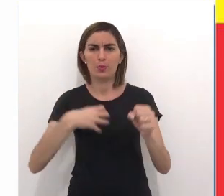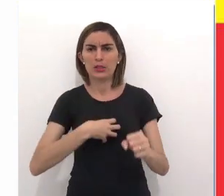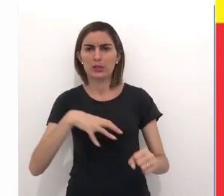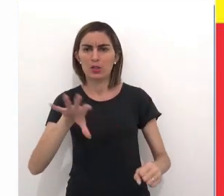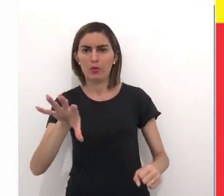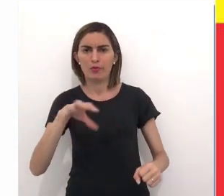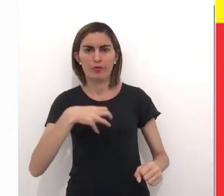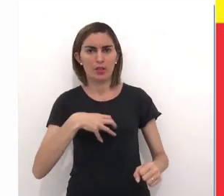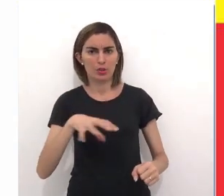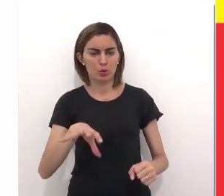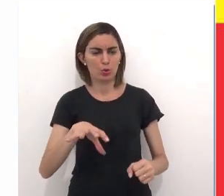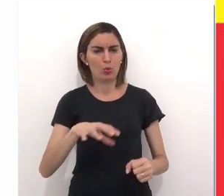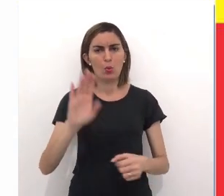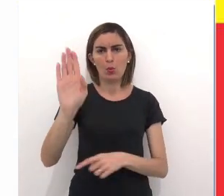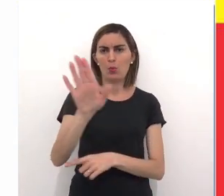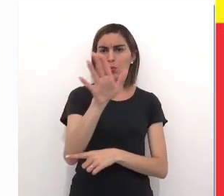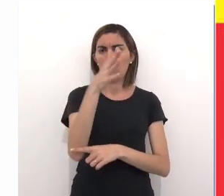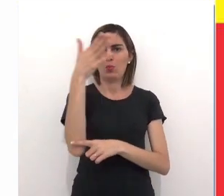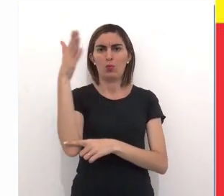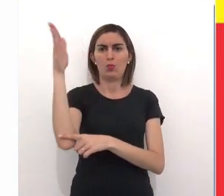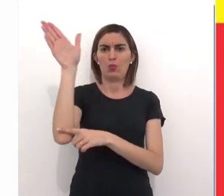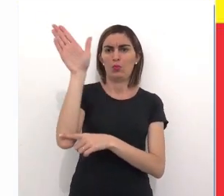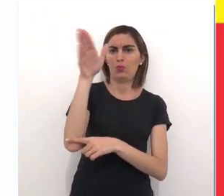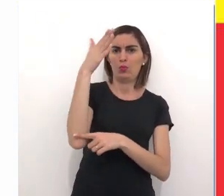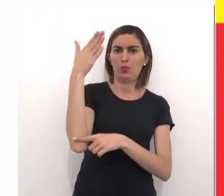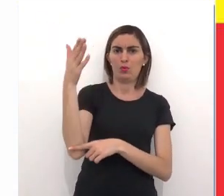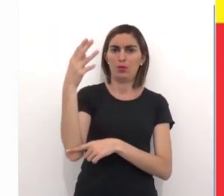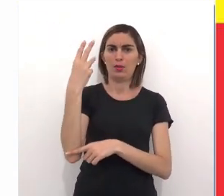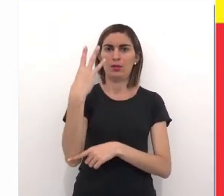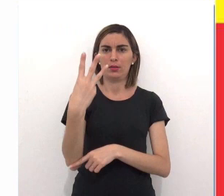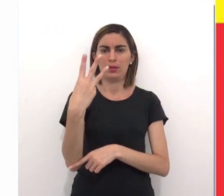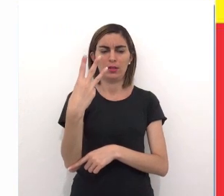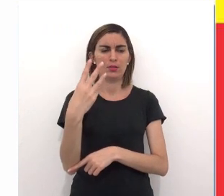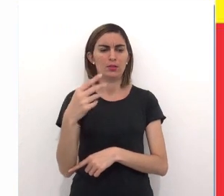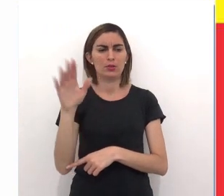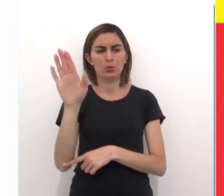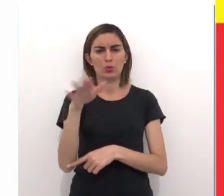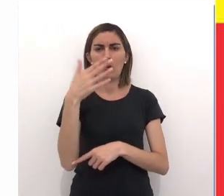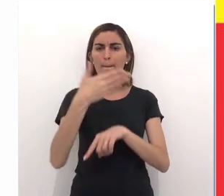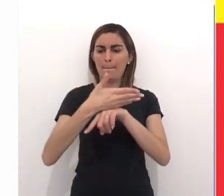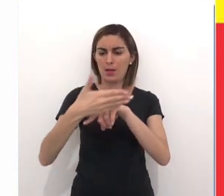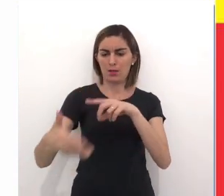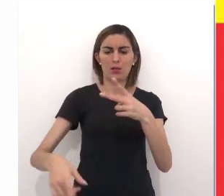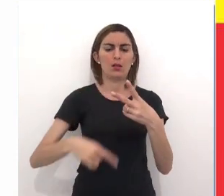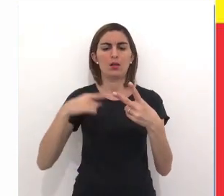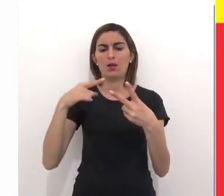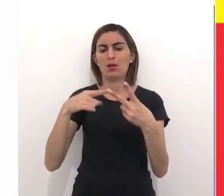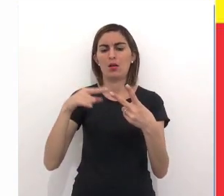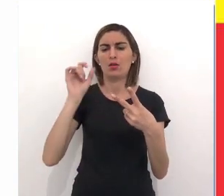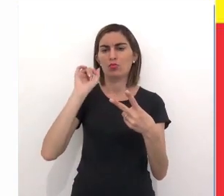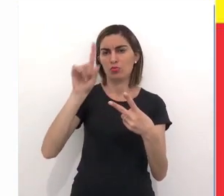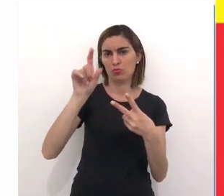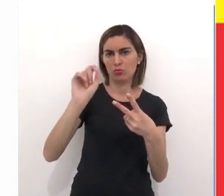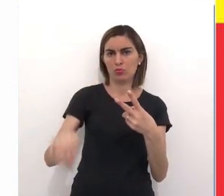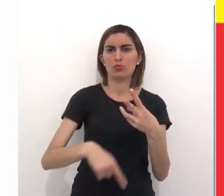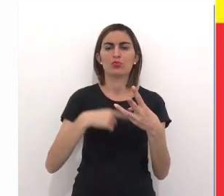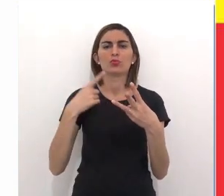bombardeia Salvador. Ergue uma bandeira, é isso, de 3 palas,